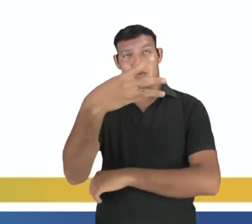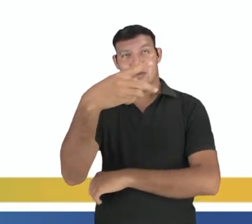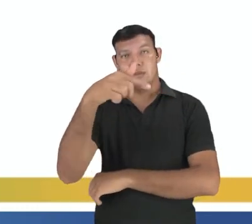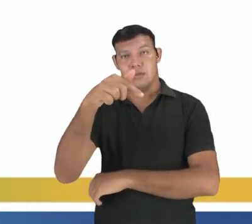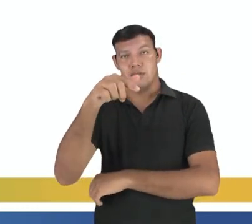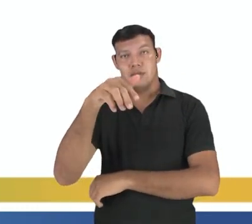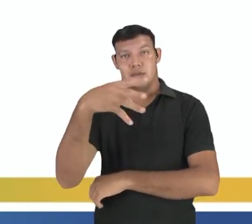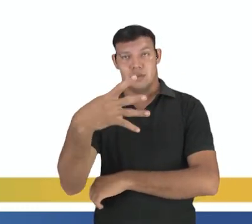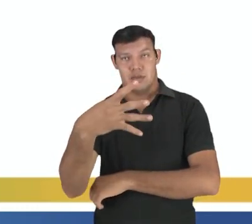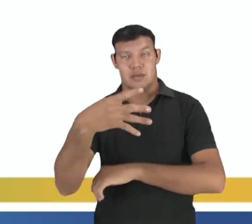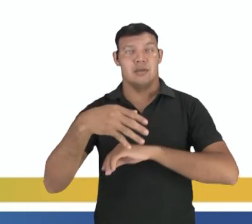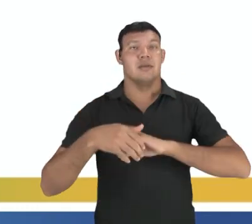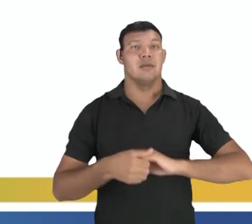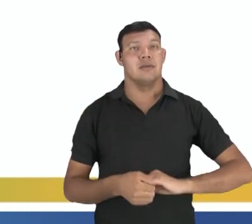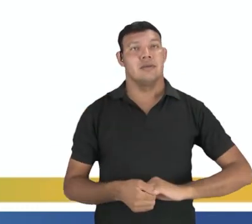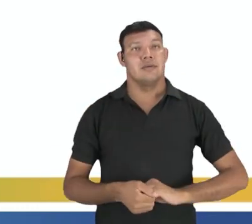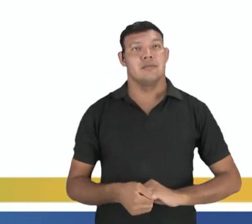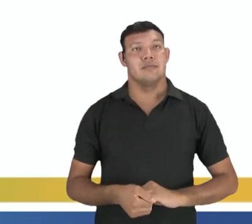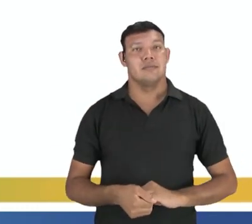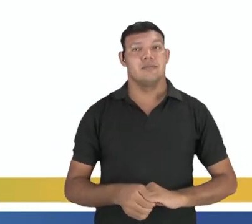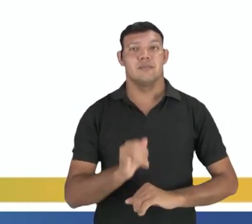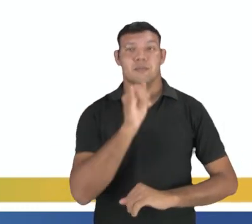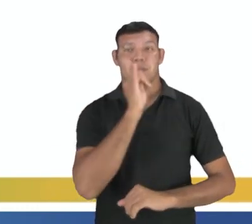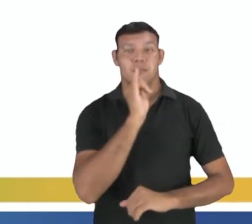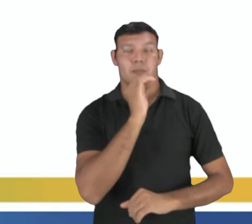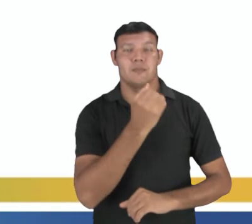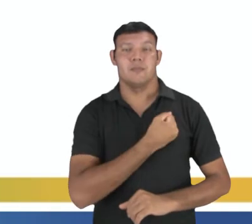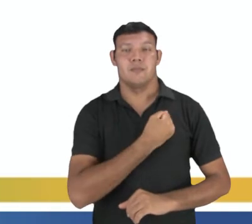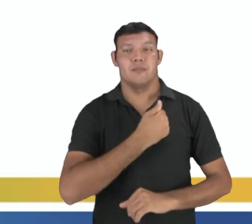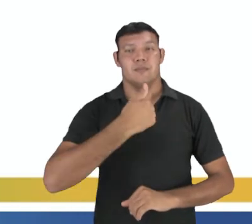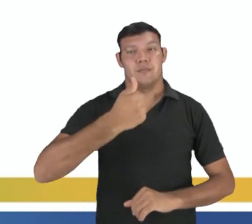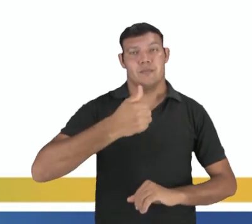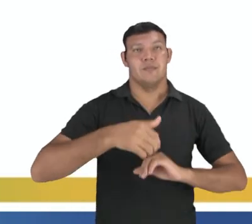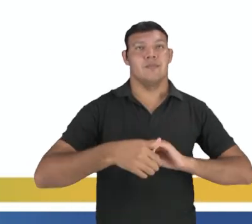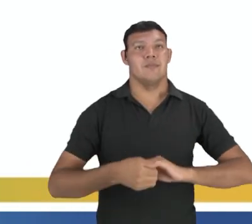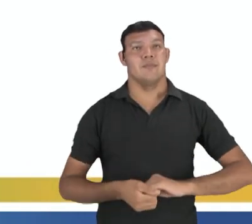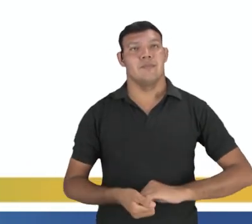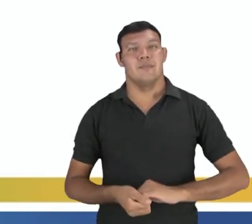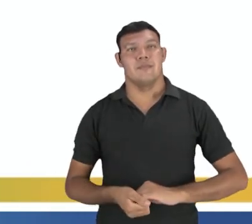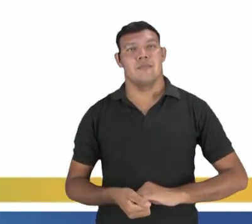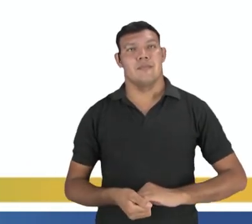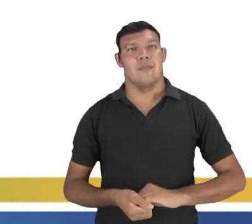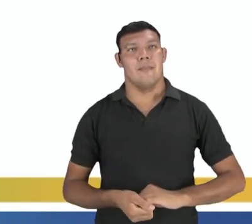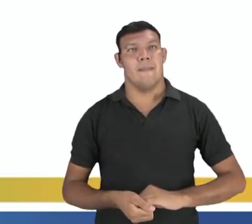4.374. Vamos aí ao exemplo 1.